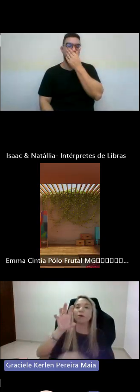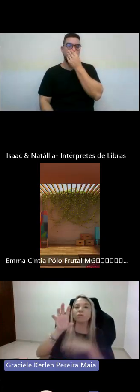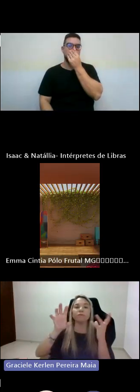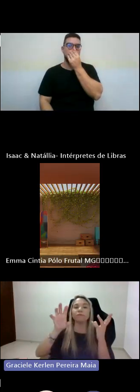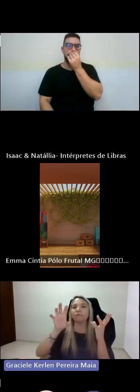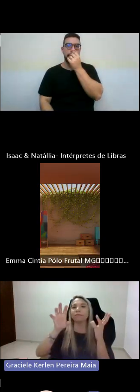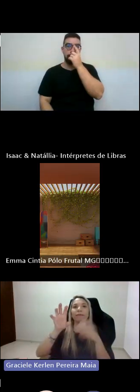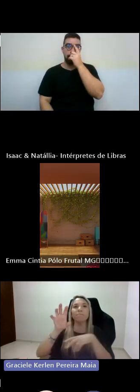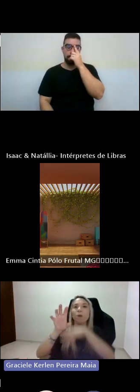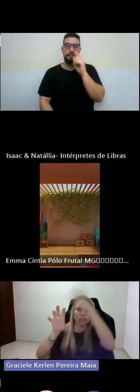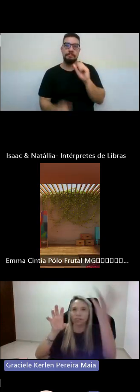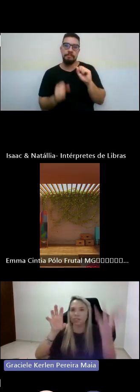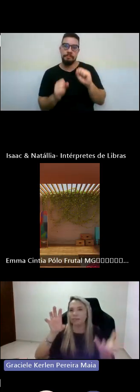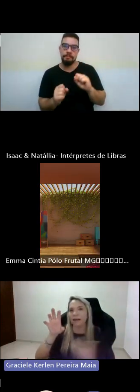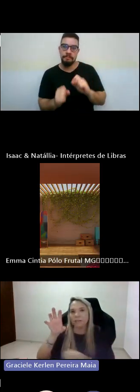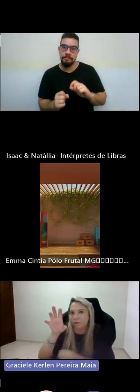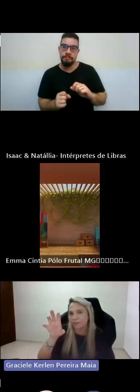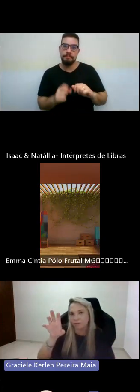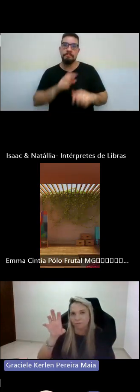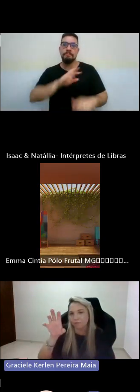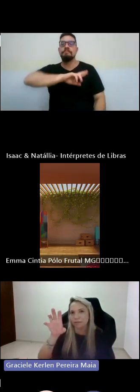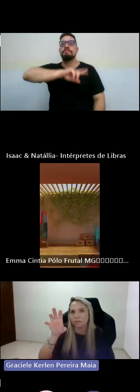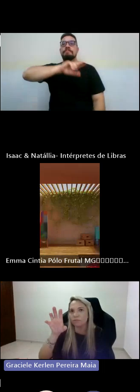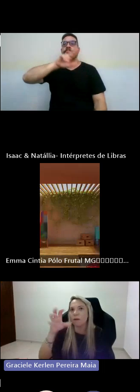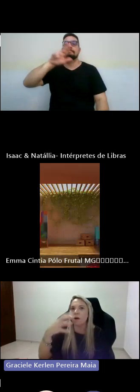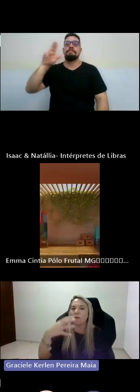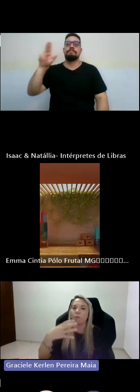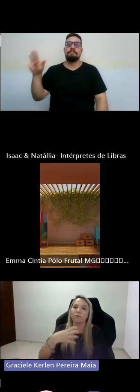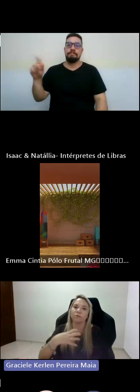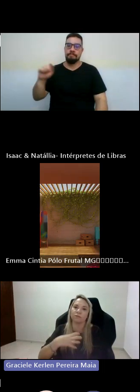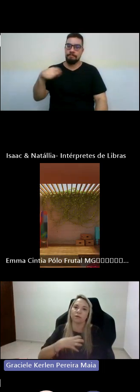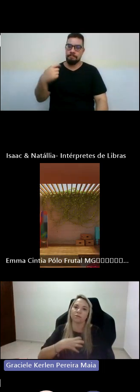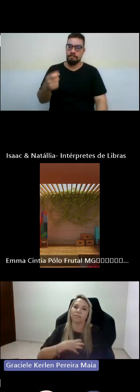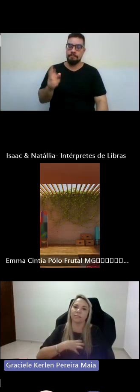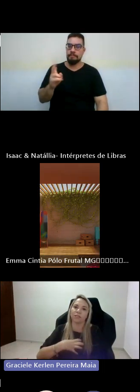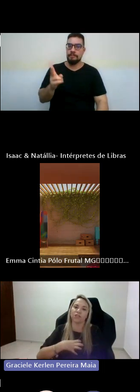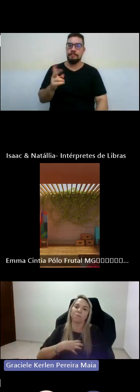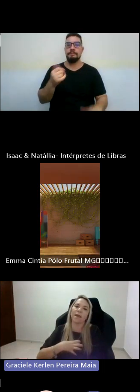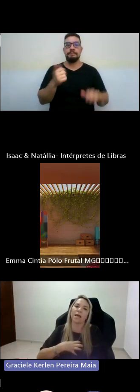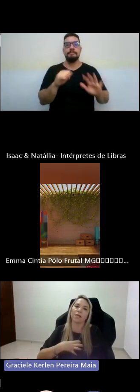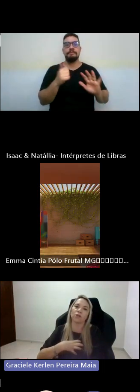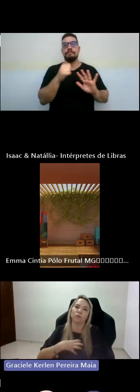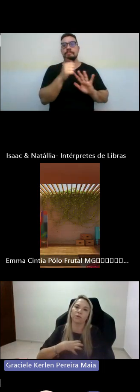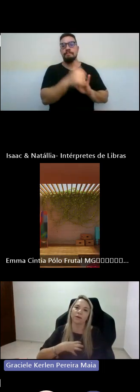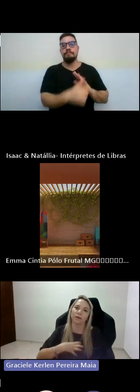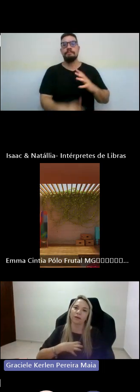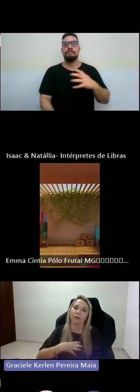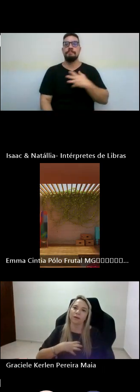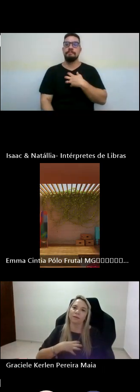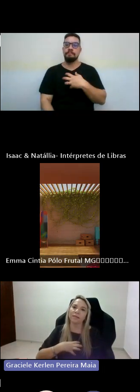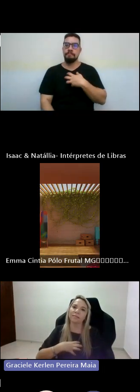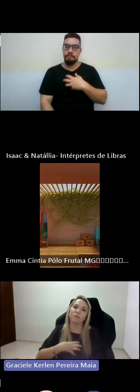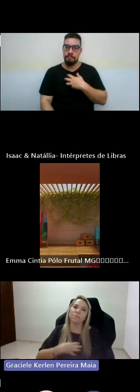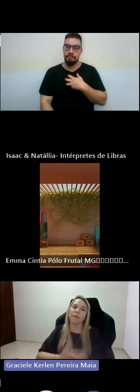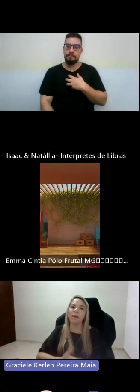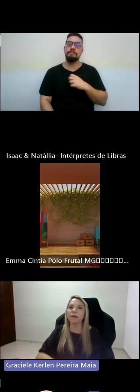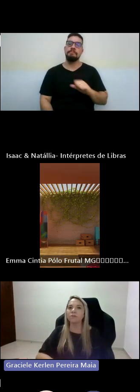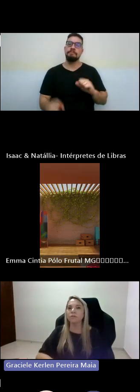Eu posso ter um monte de sinais com essa configuração de mão. Eu posso ter o sinal de sentimento,